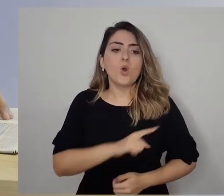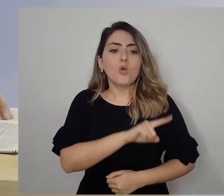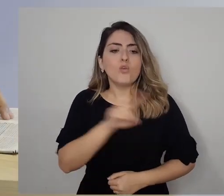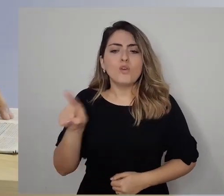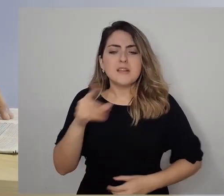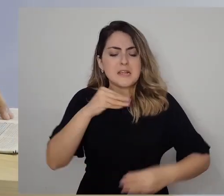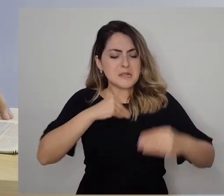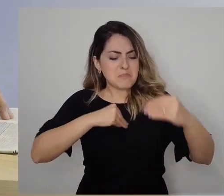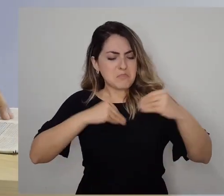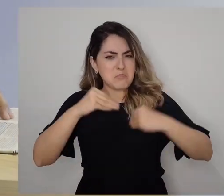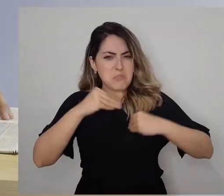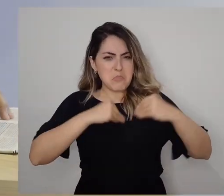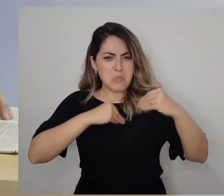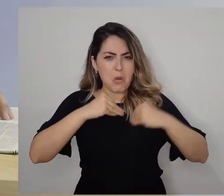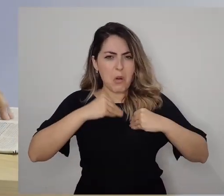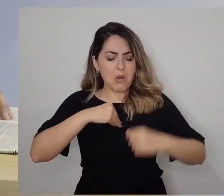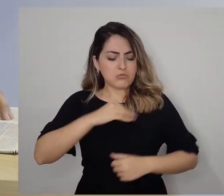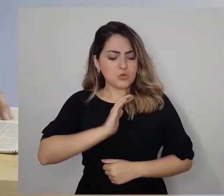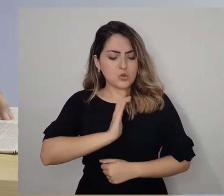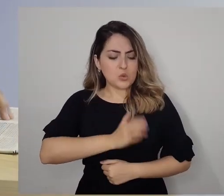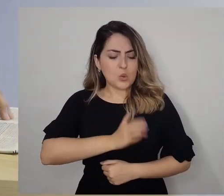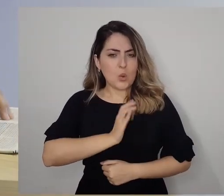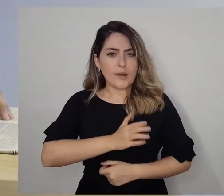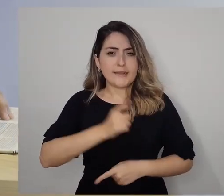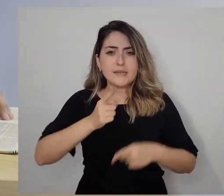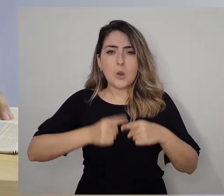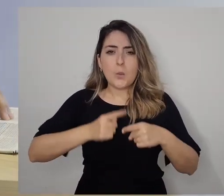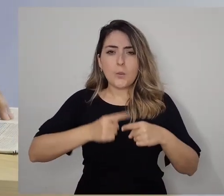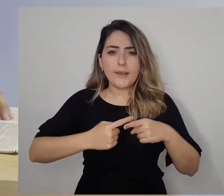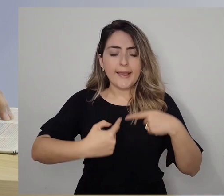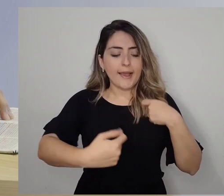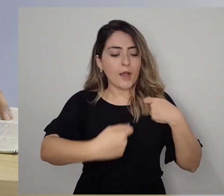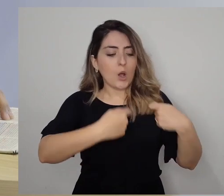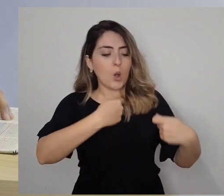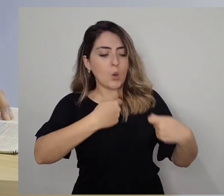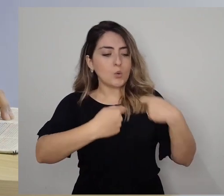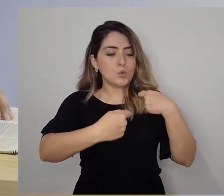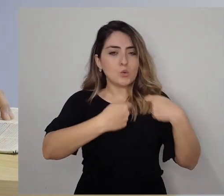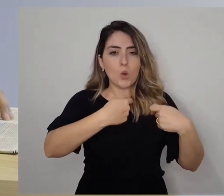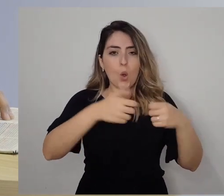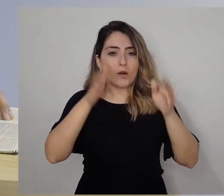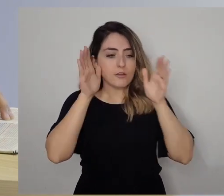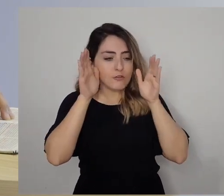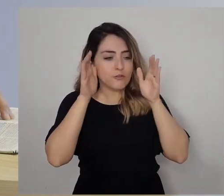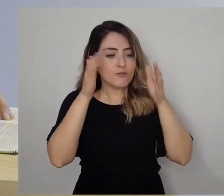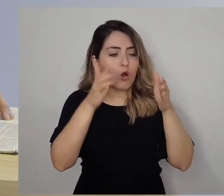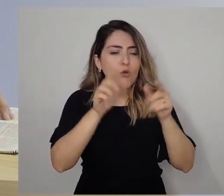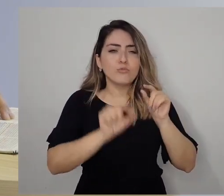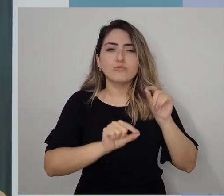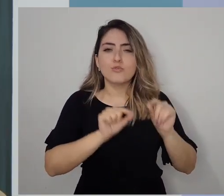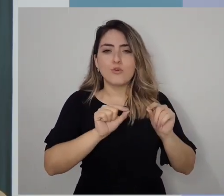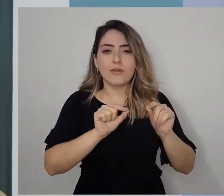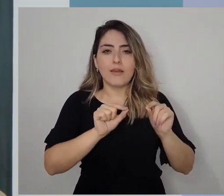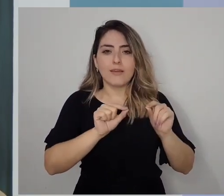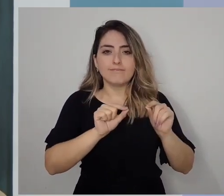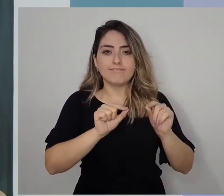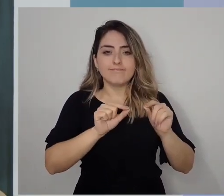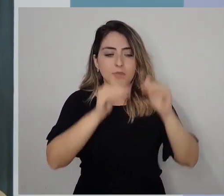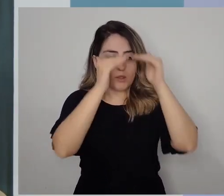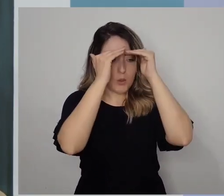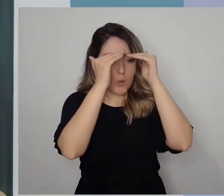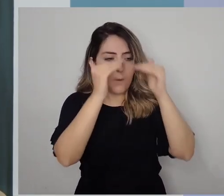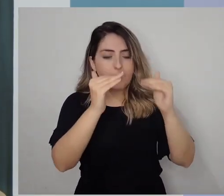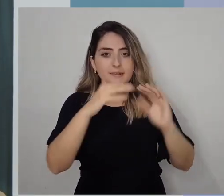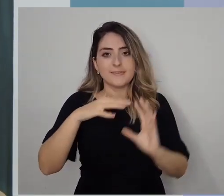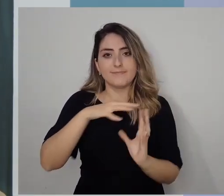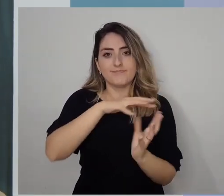transgressões e pecados, nos quais vocês andaram no outro tempo. Número 1, segundo o curso deste mundo. O